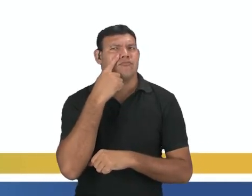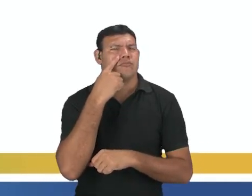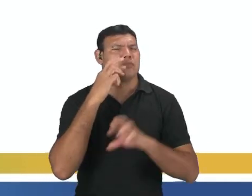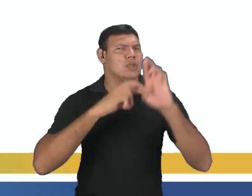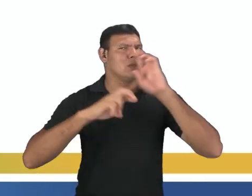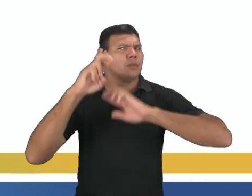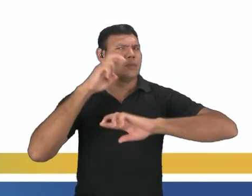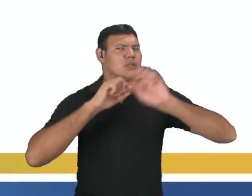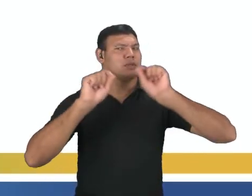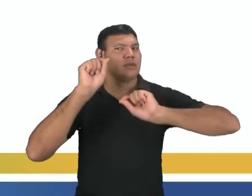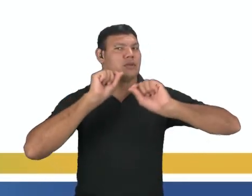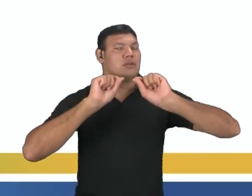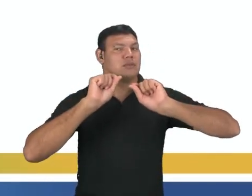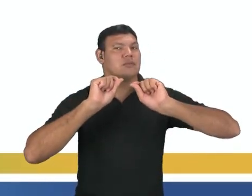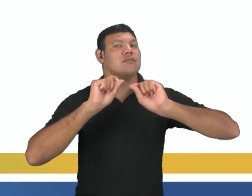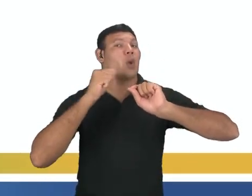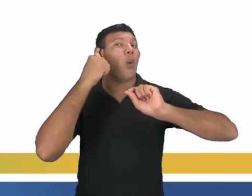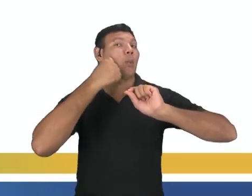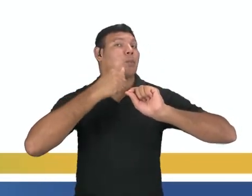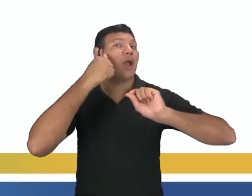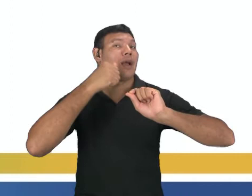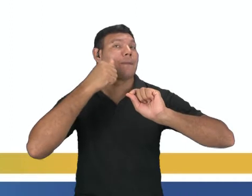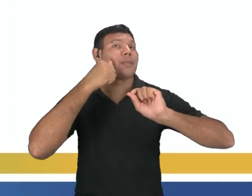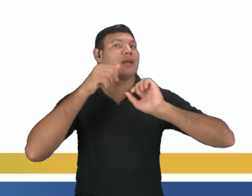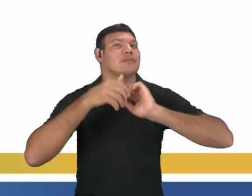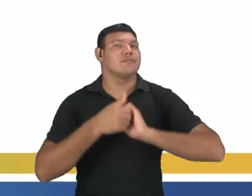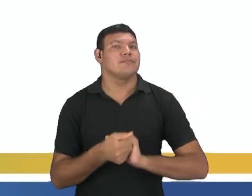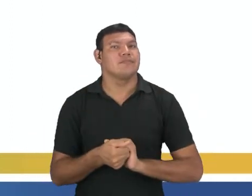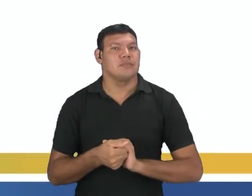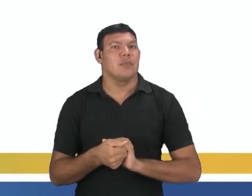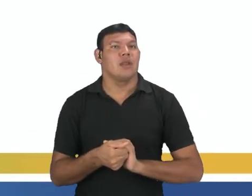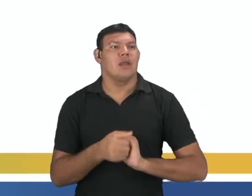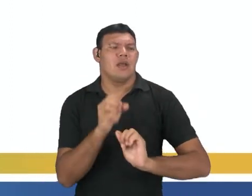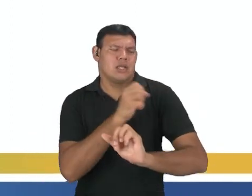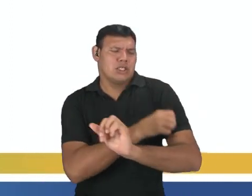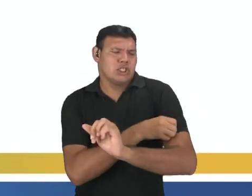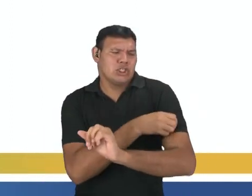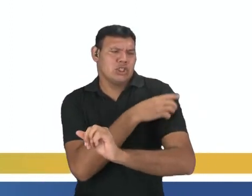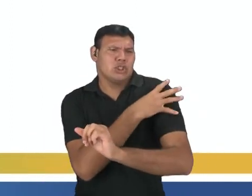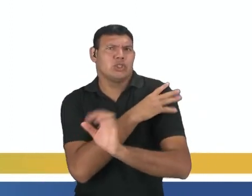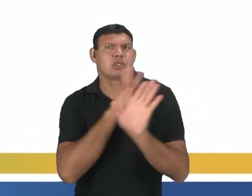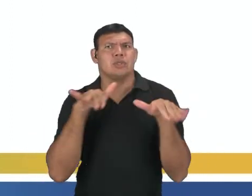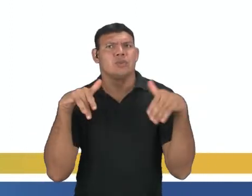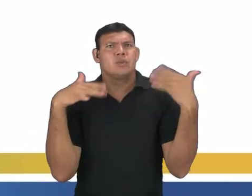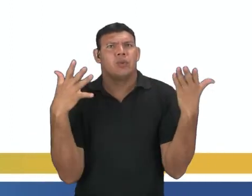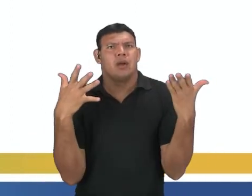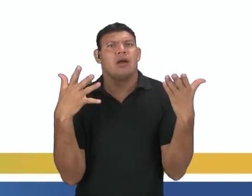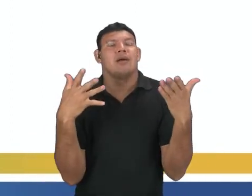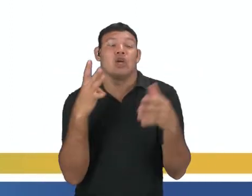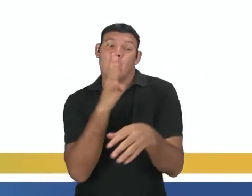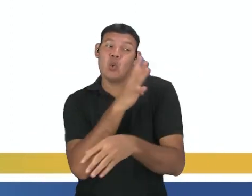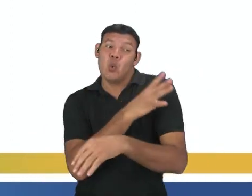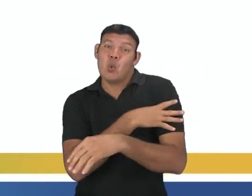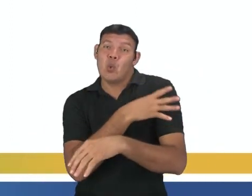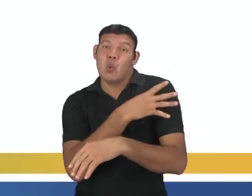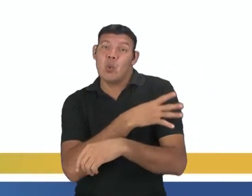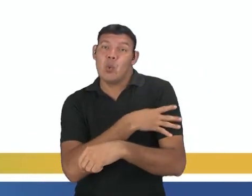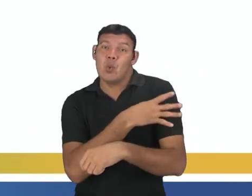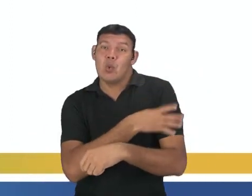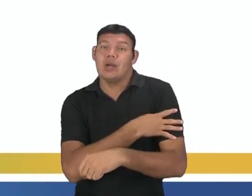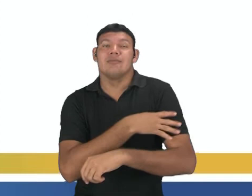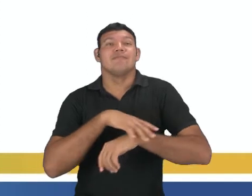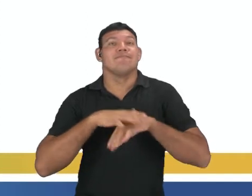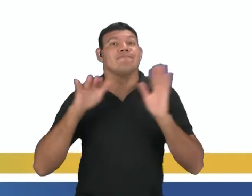olhar? As meninas, certo? Todas essas são meninas. Mas aqui está me dizendo que eu tenho que olhar aqui, ó, no